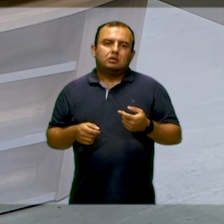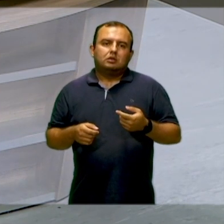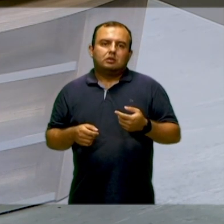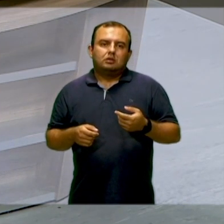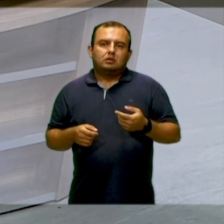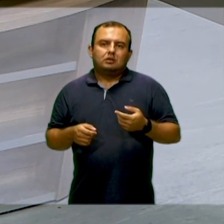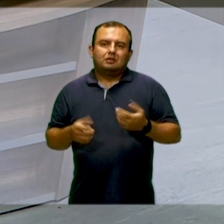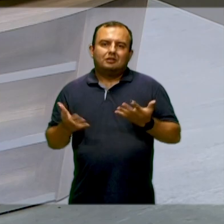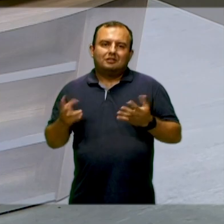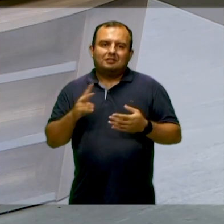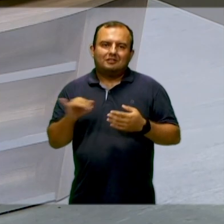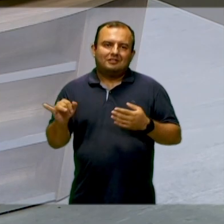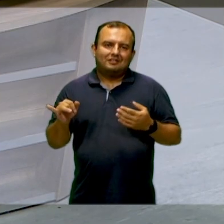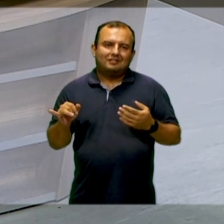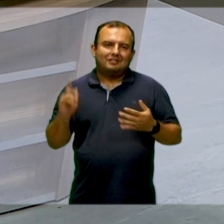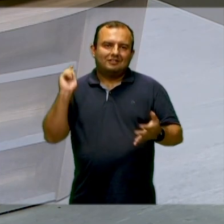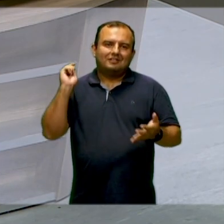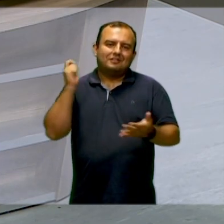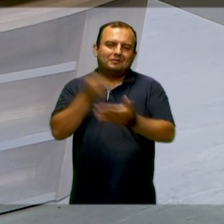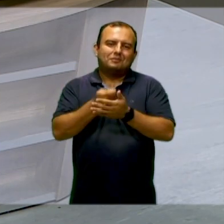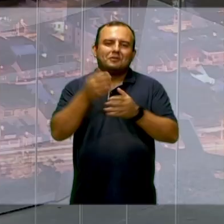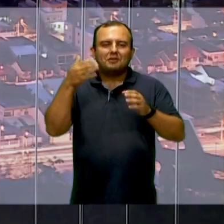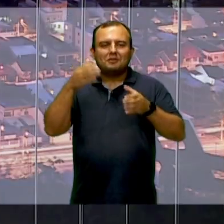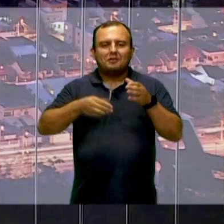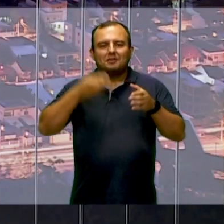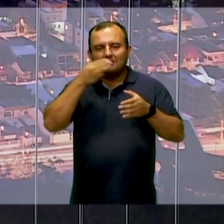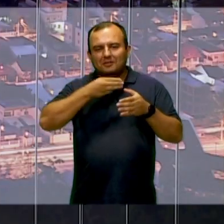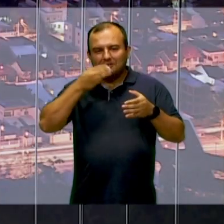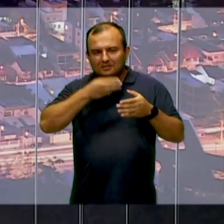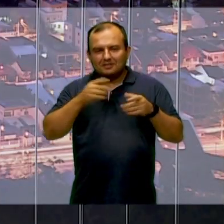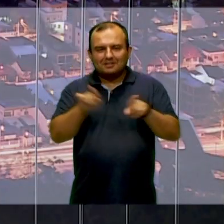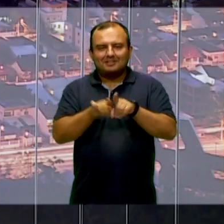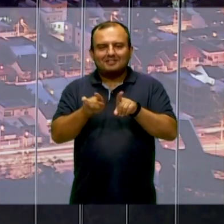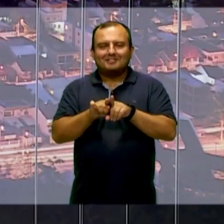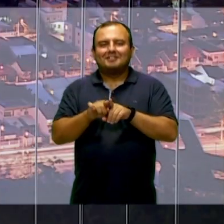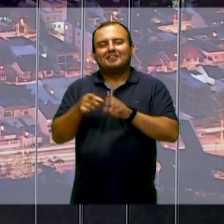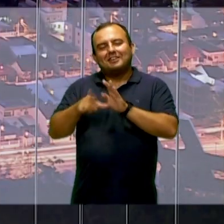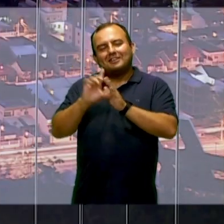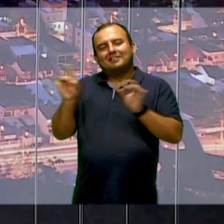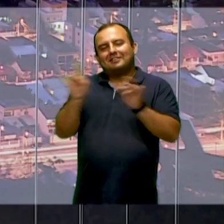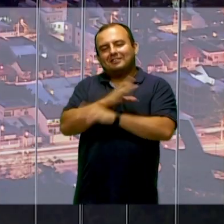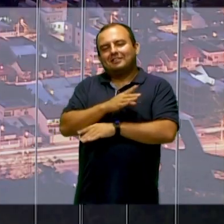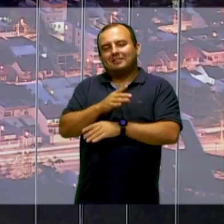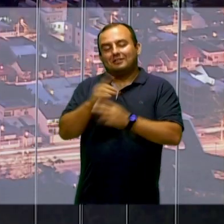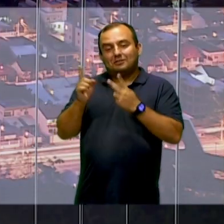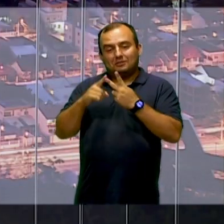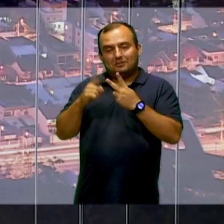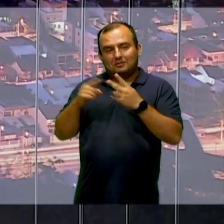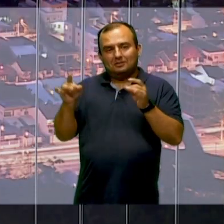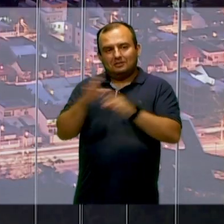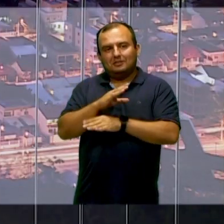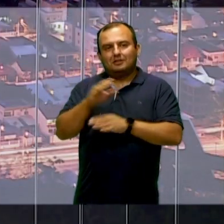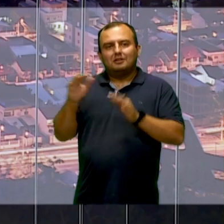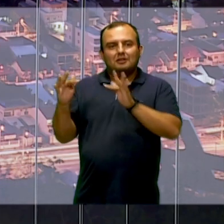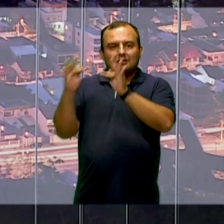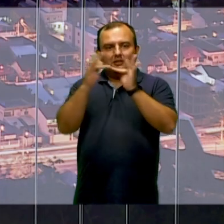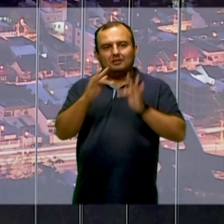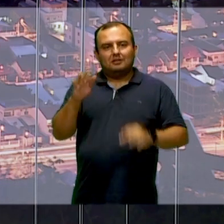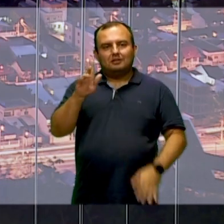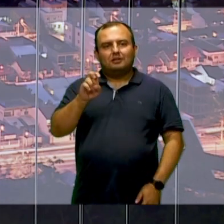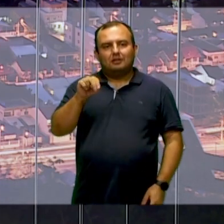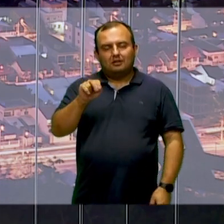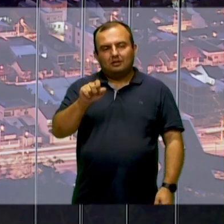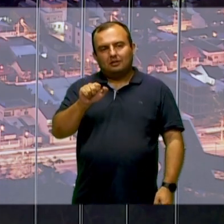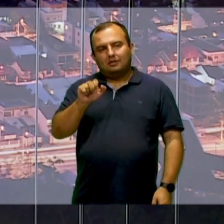produção vai querer, depois que eu pague um monte de bolo, mas eu vou fazer essa pergunta antes de encerrar o primeiro bloco, eu quero encerrar a Fundação Genésio Miranda